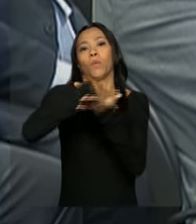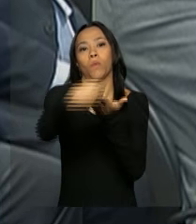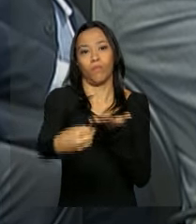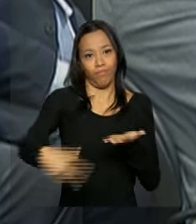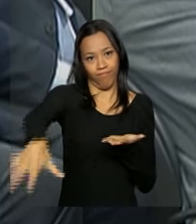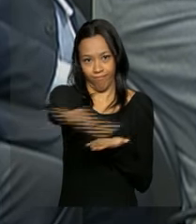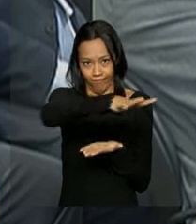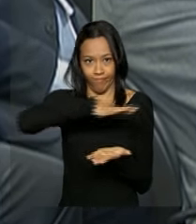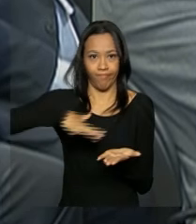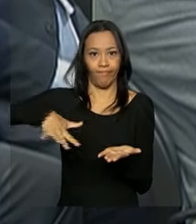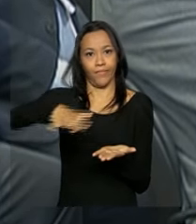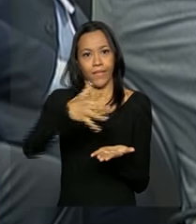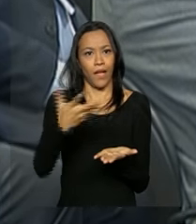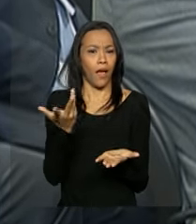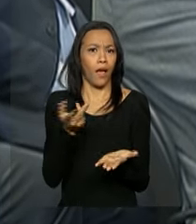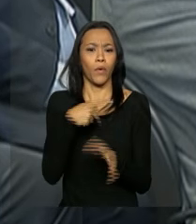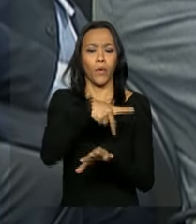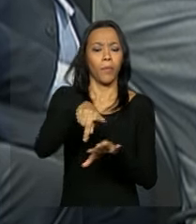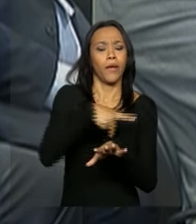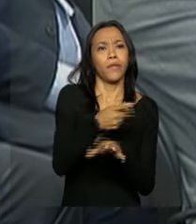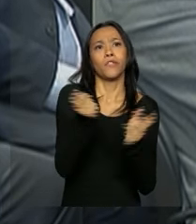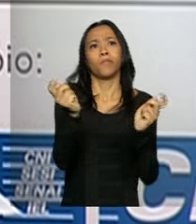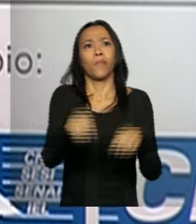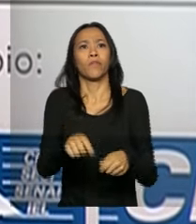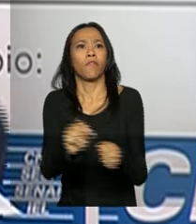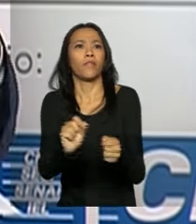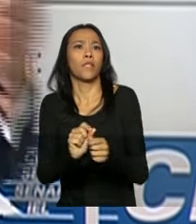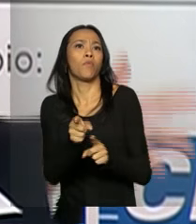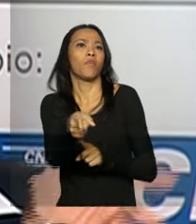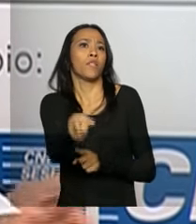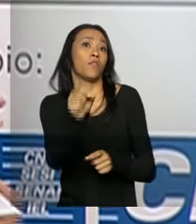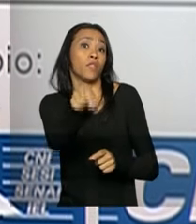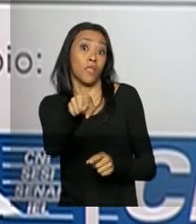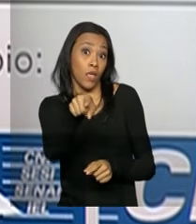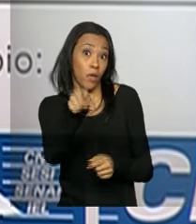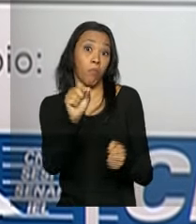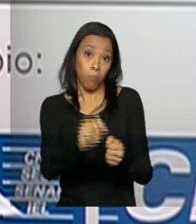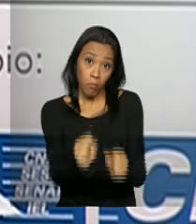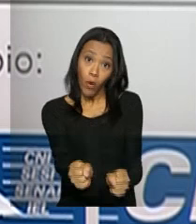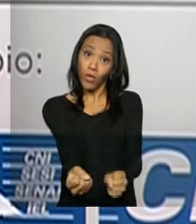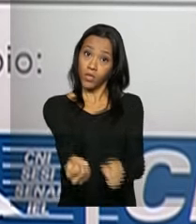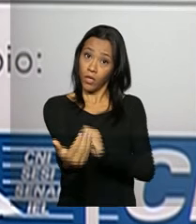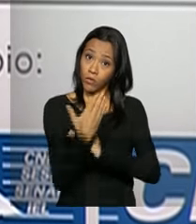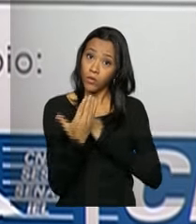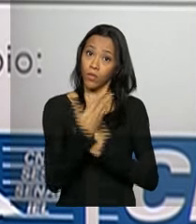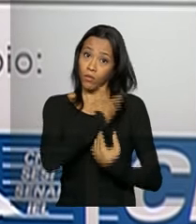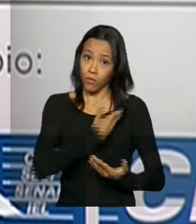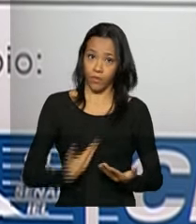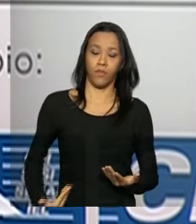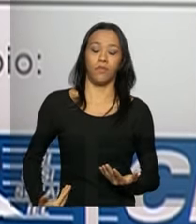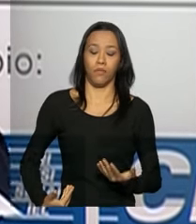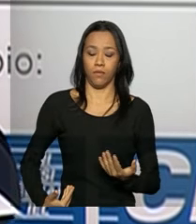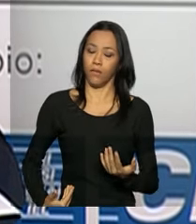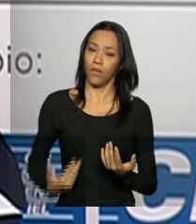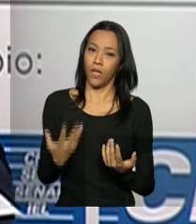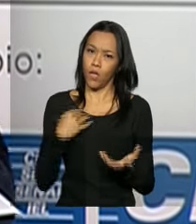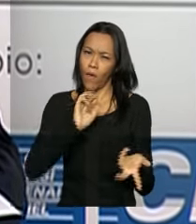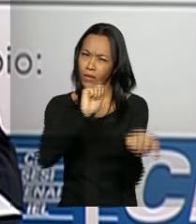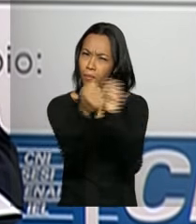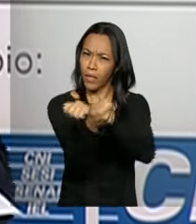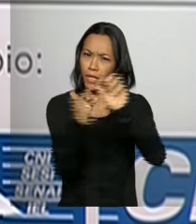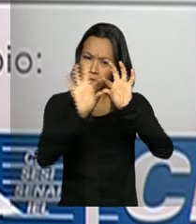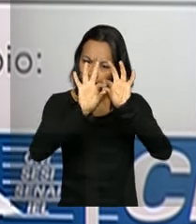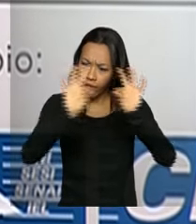você o que o país pode fazer por você ou que o governo pode fazer por você mas o que você pode fazer pro governo Na verdade eu adaptaria